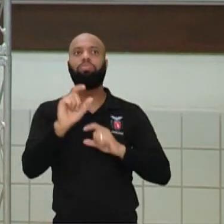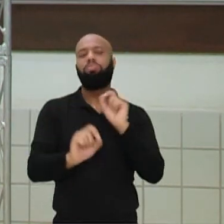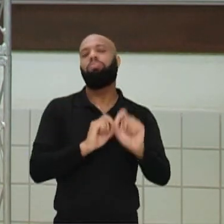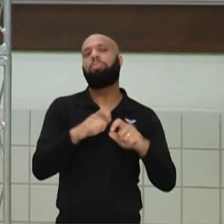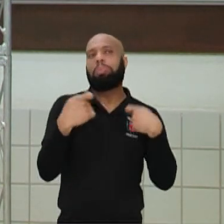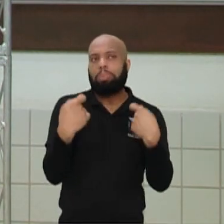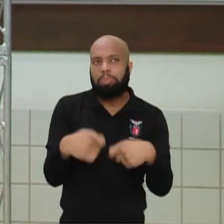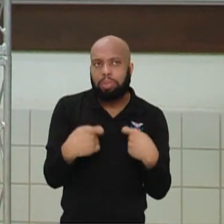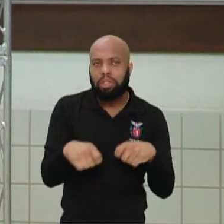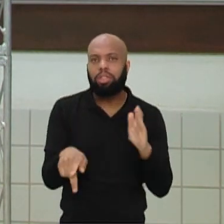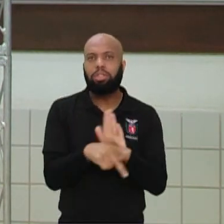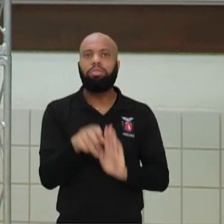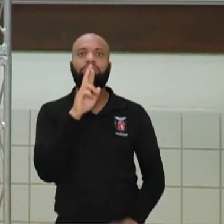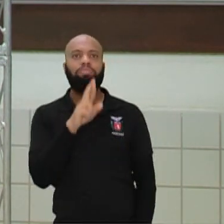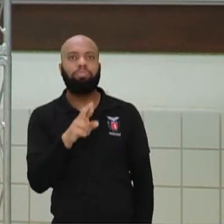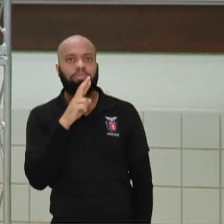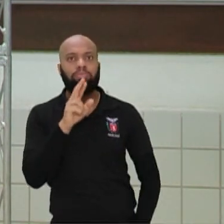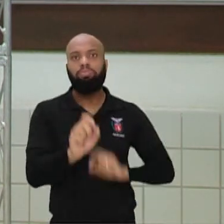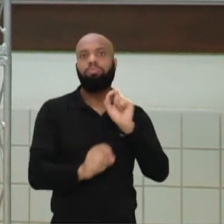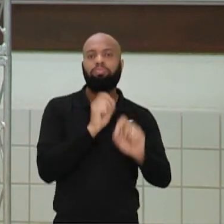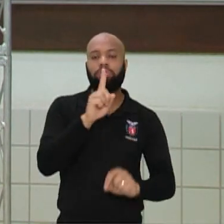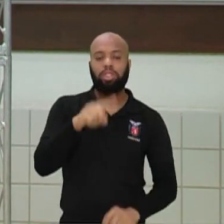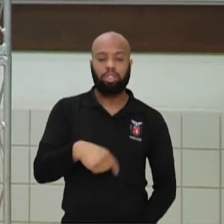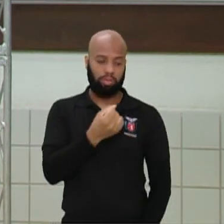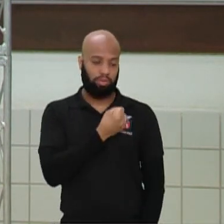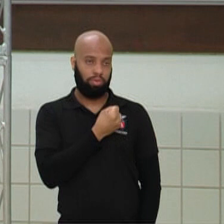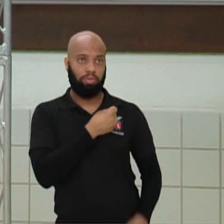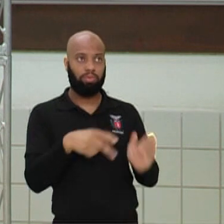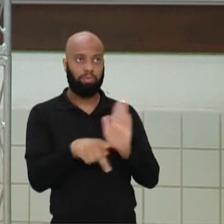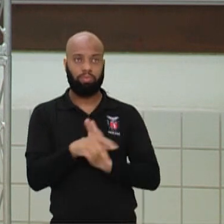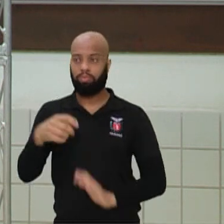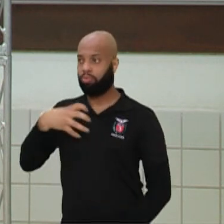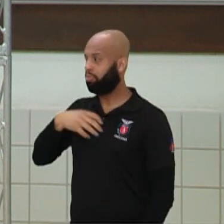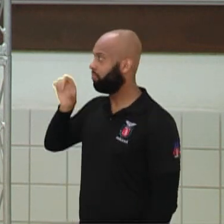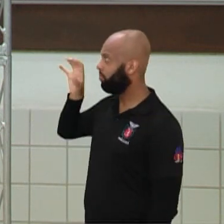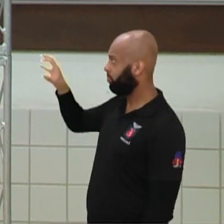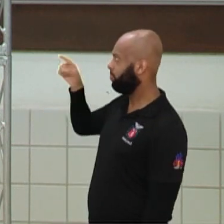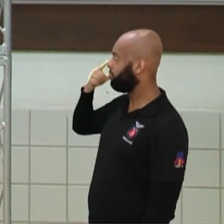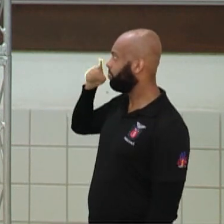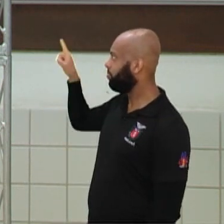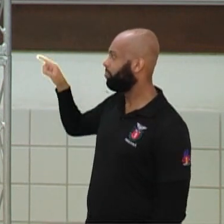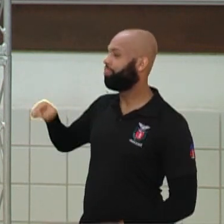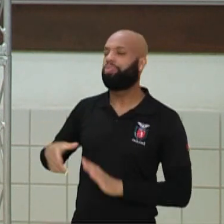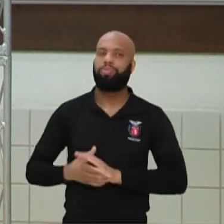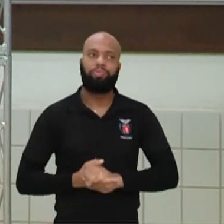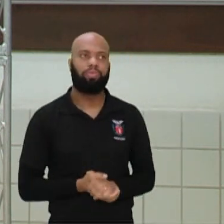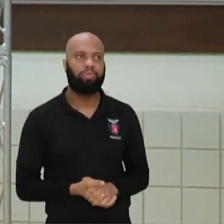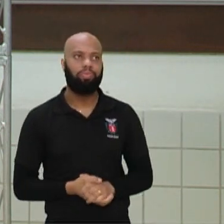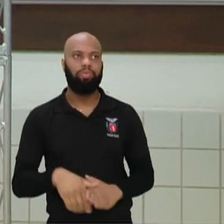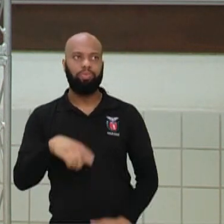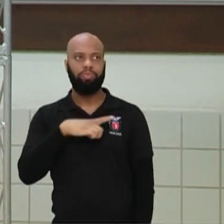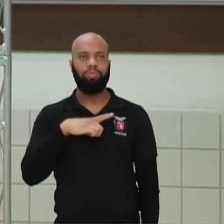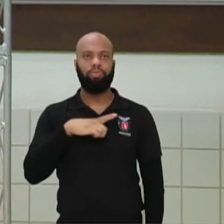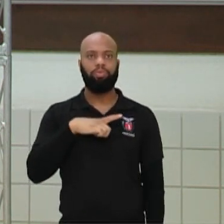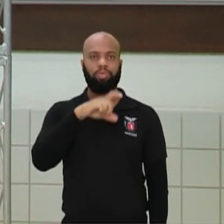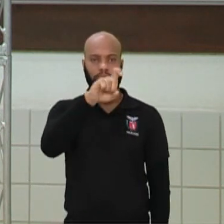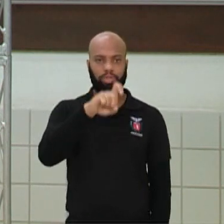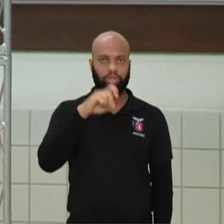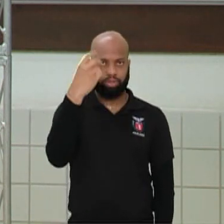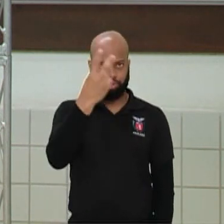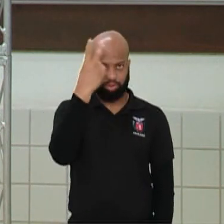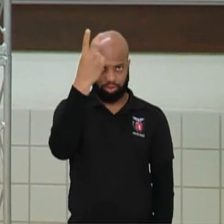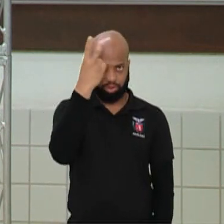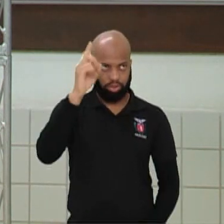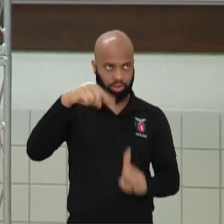necessidade de resolver equações deste tipo: x ao quadrado mais